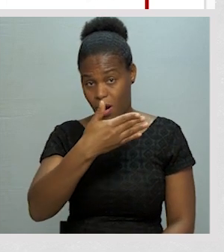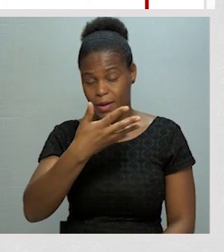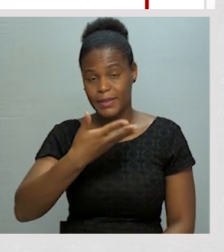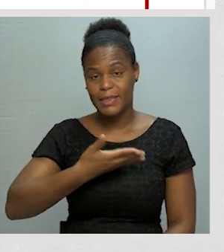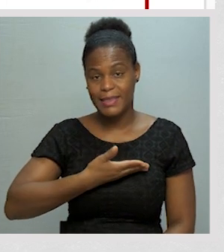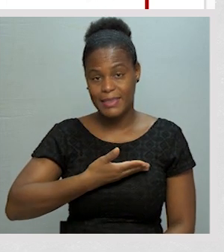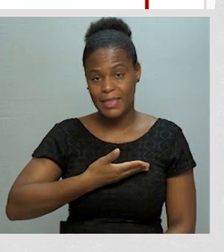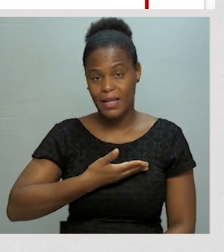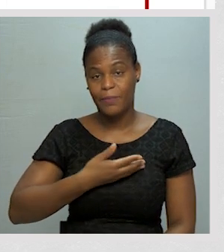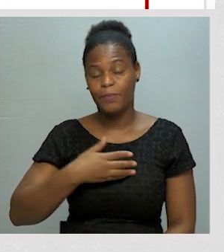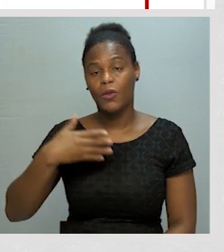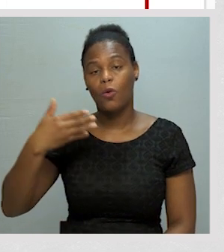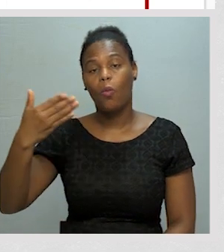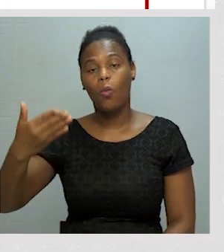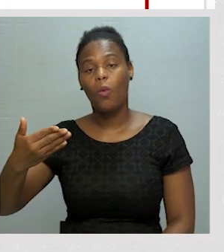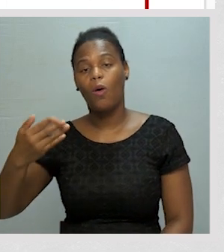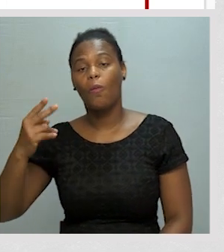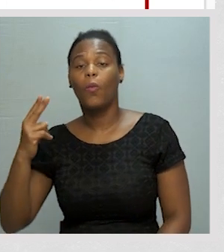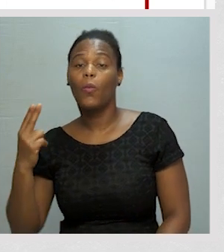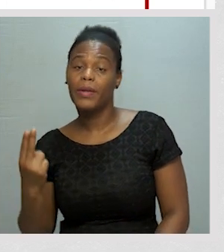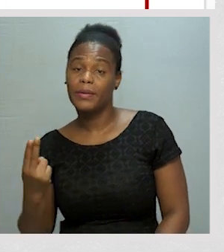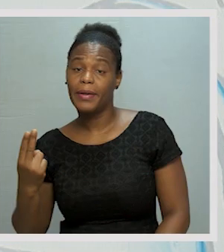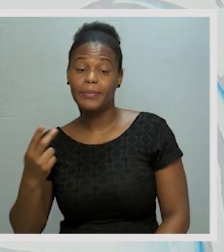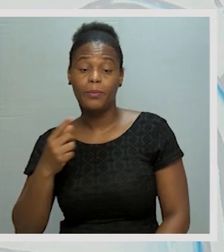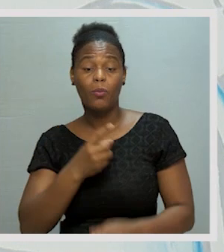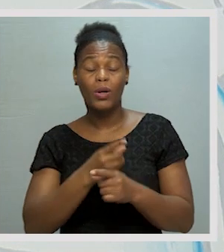vermelho. E a solução vai ser